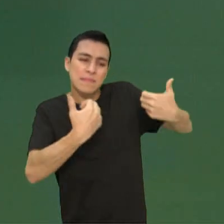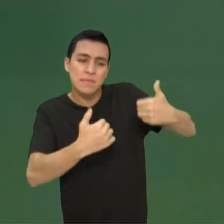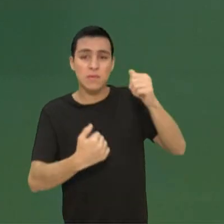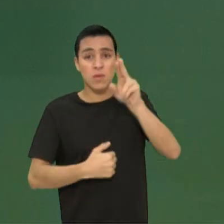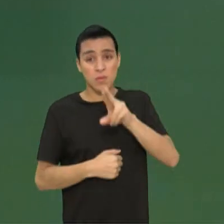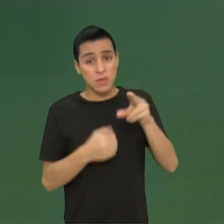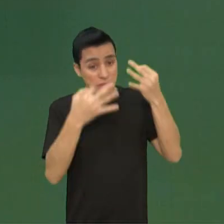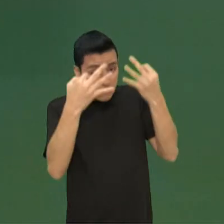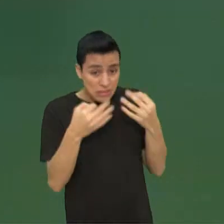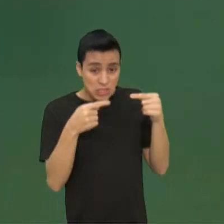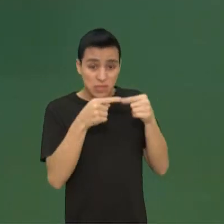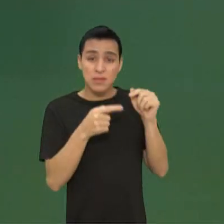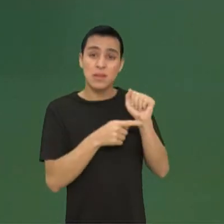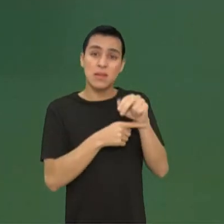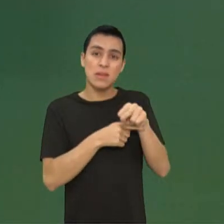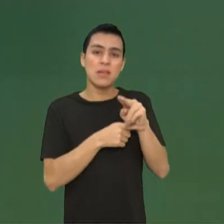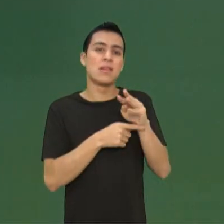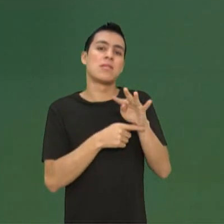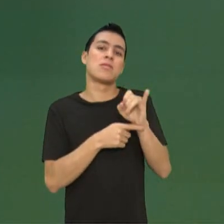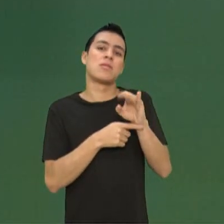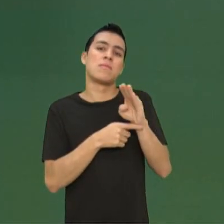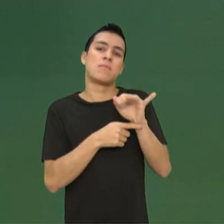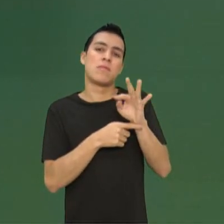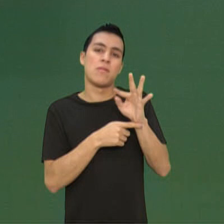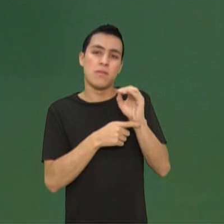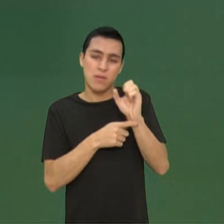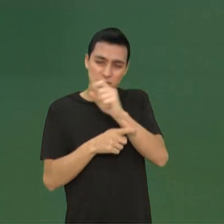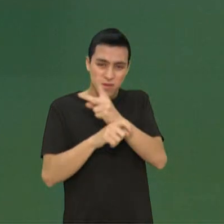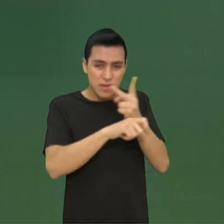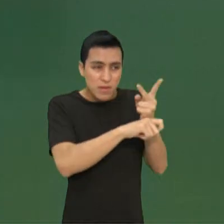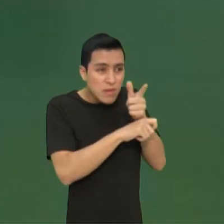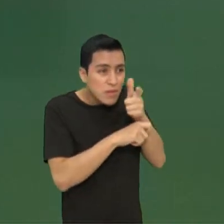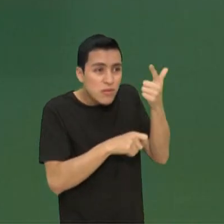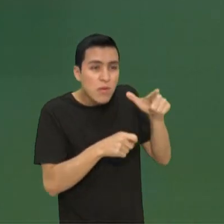uso adequado de antibióticos. Assistam novamente as aulas.